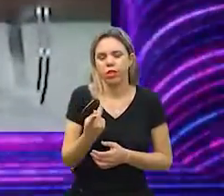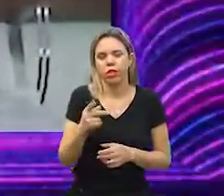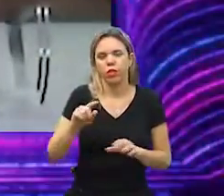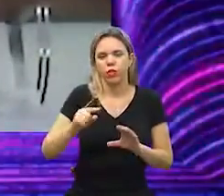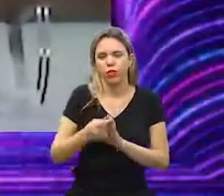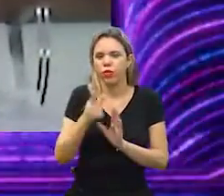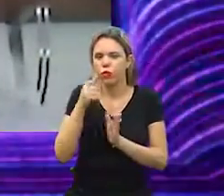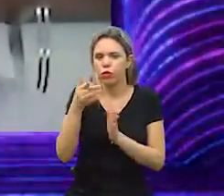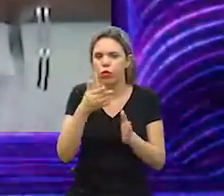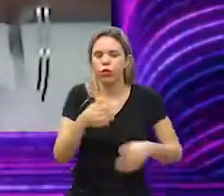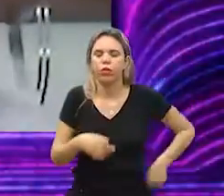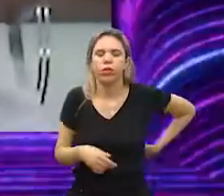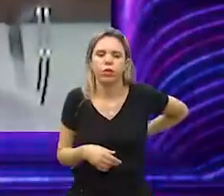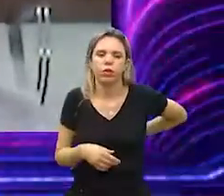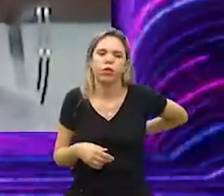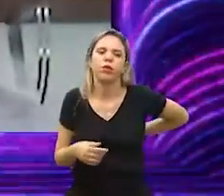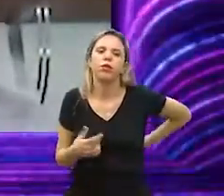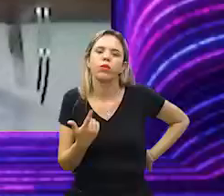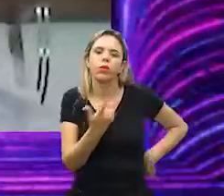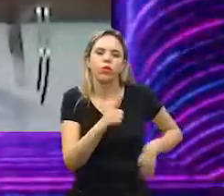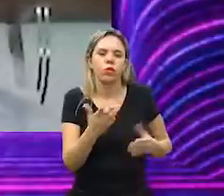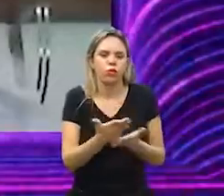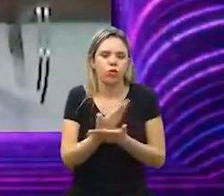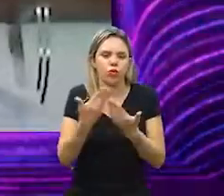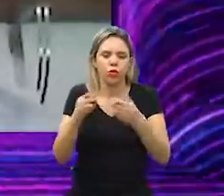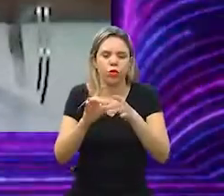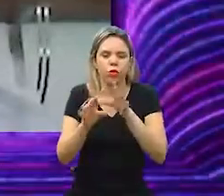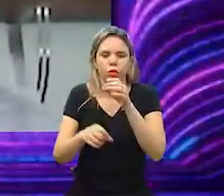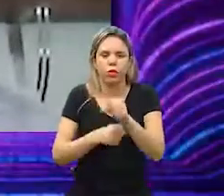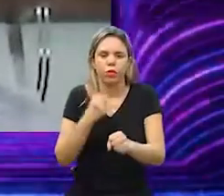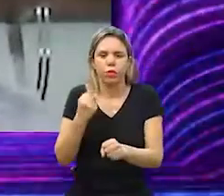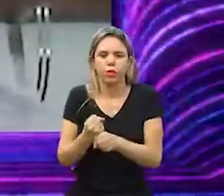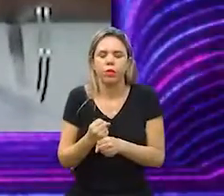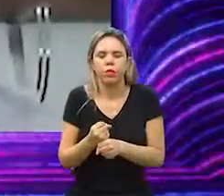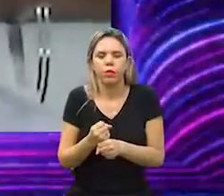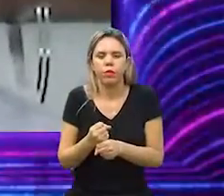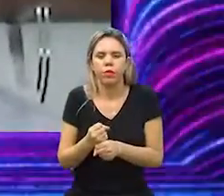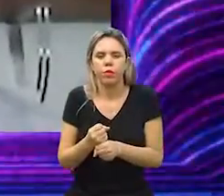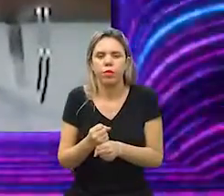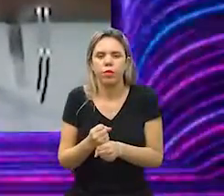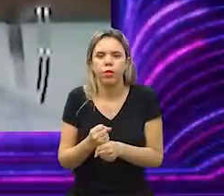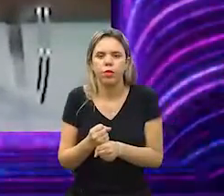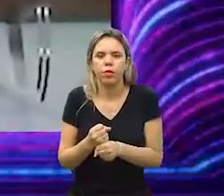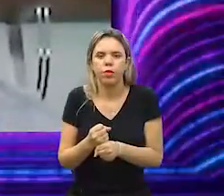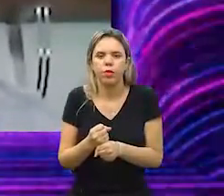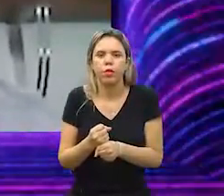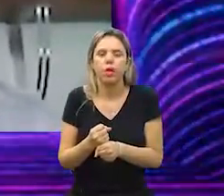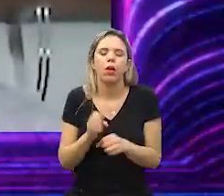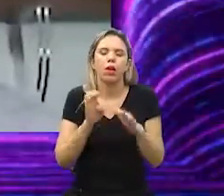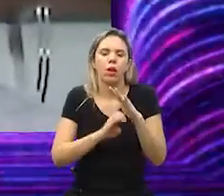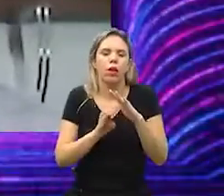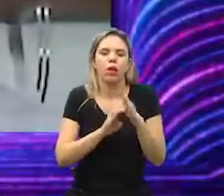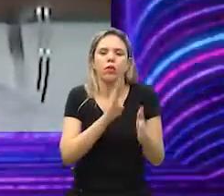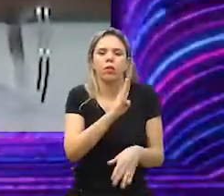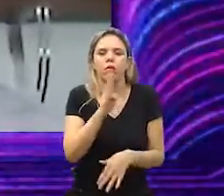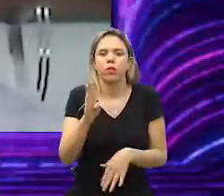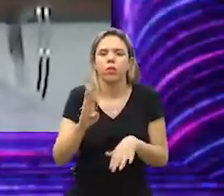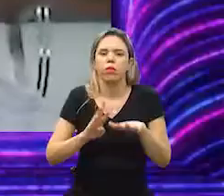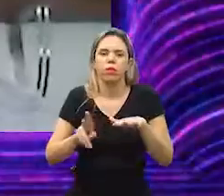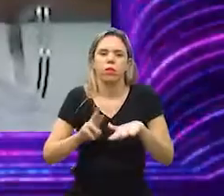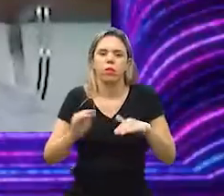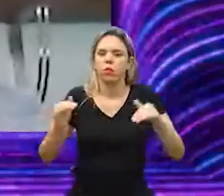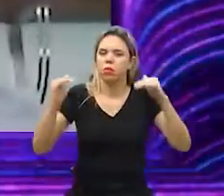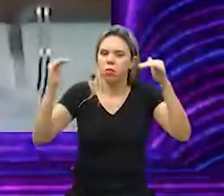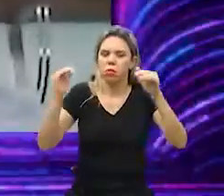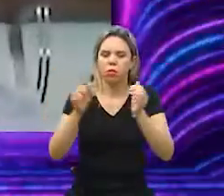no próximo título que eu estou lançando, né, o ano que vem, eles estão em editoras comerciais, que a gente chama. Então, não é editora